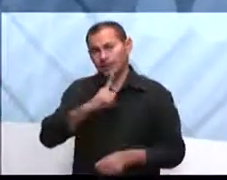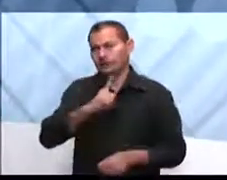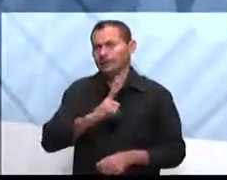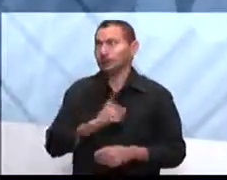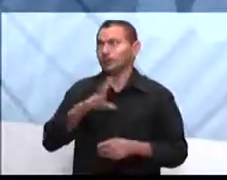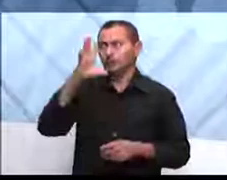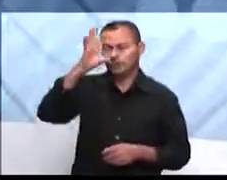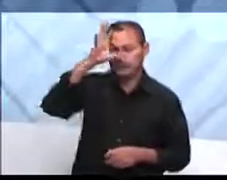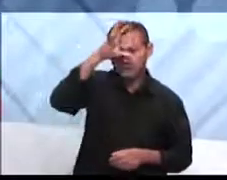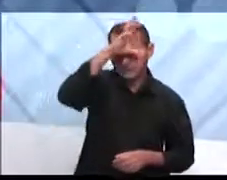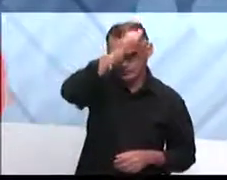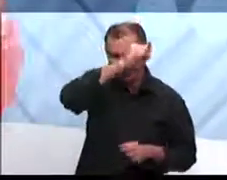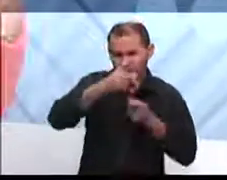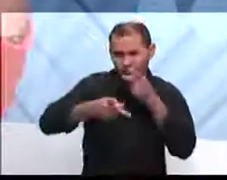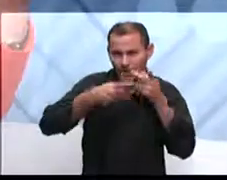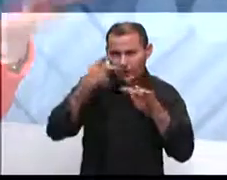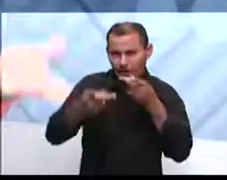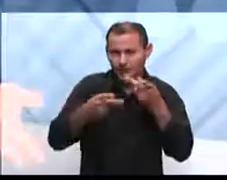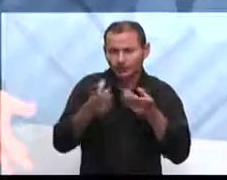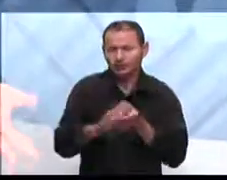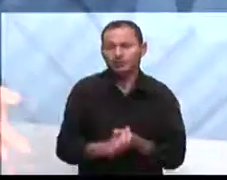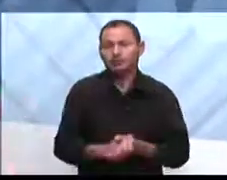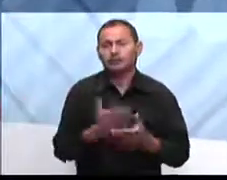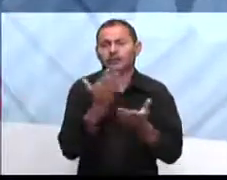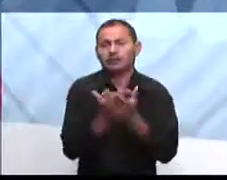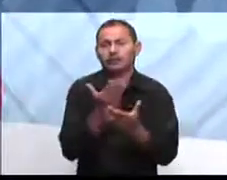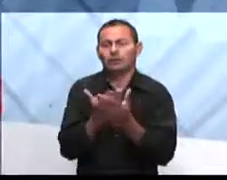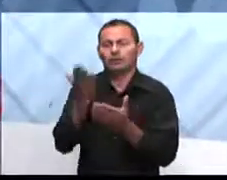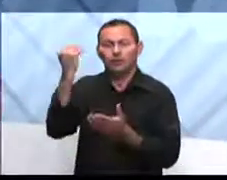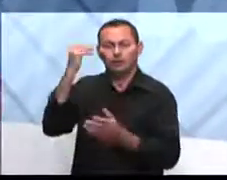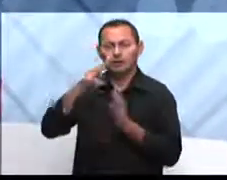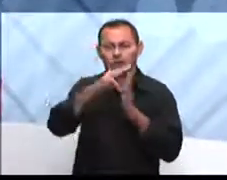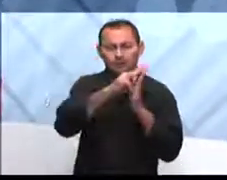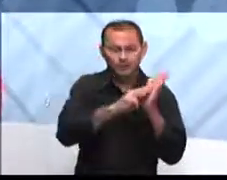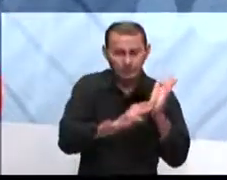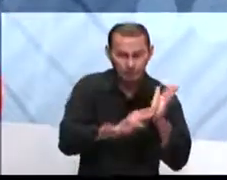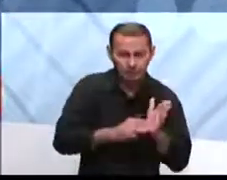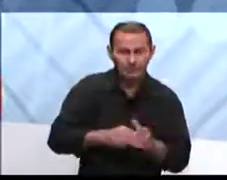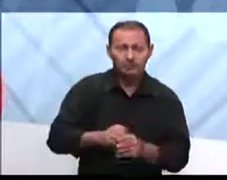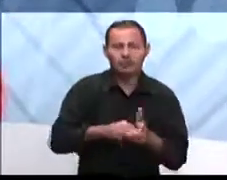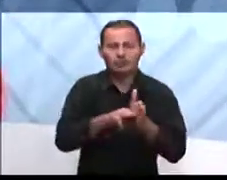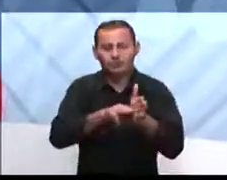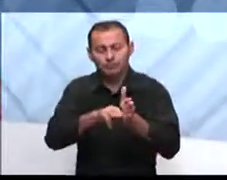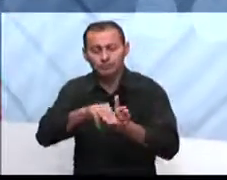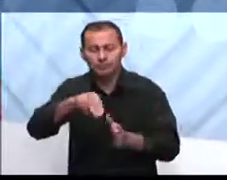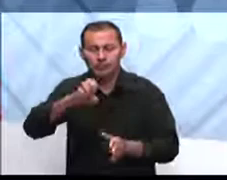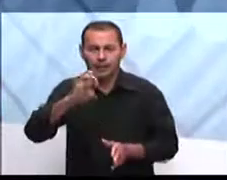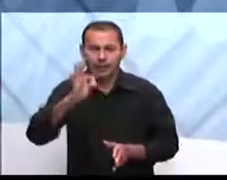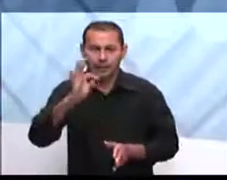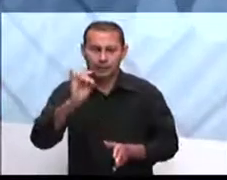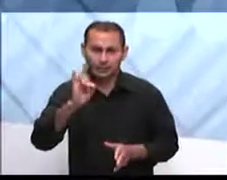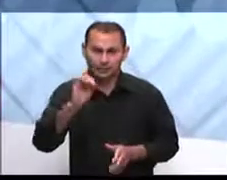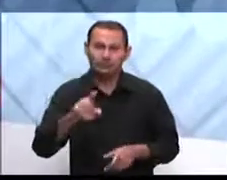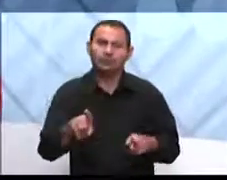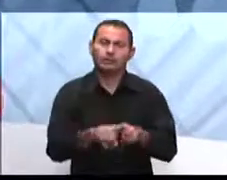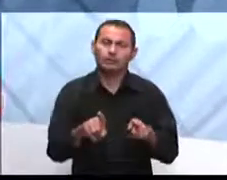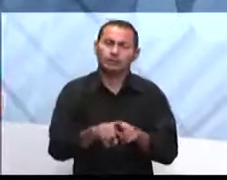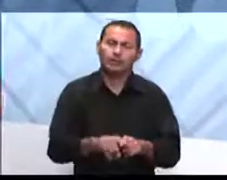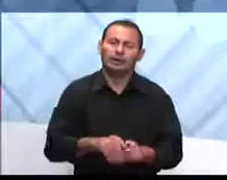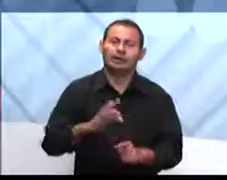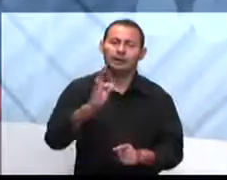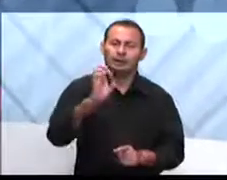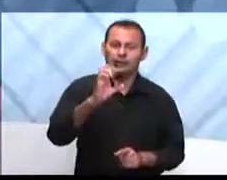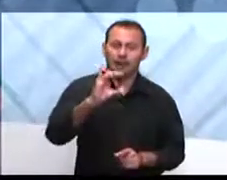aí compreendido, falamos, né, das aulas passadas de metodologia, de métodos e técnicas. Hoje falamos das